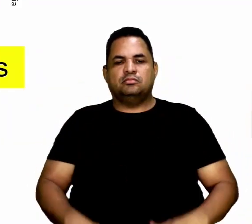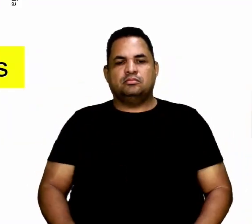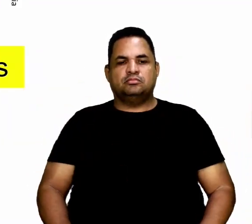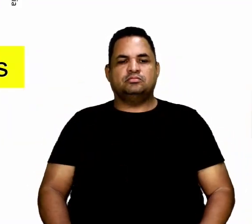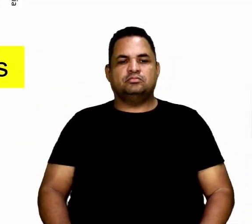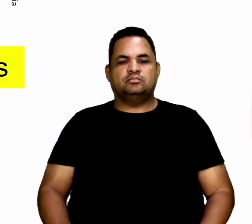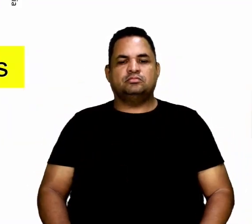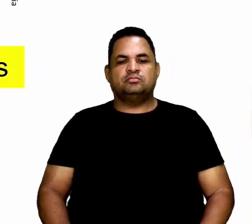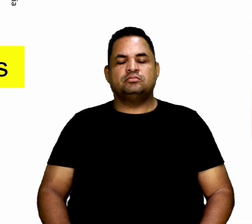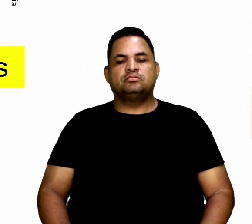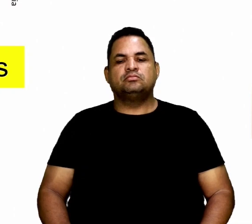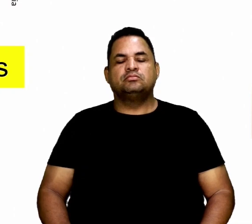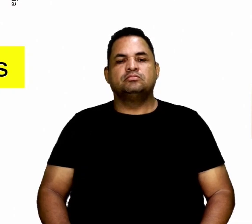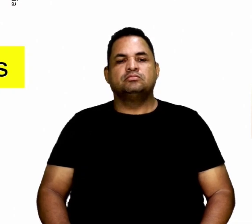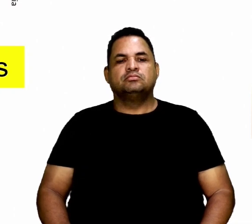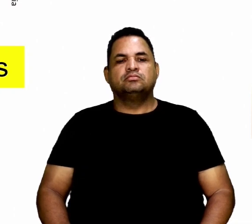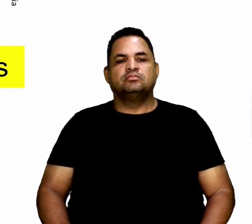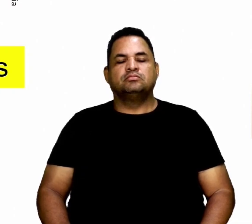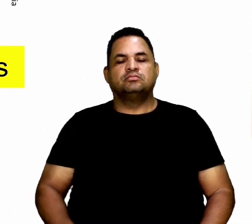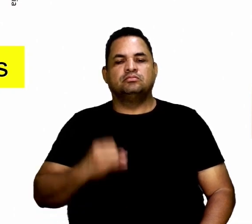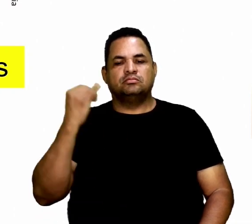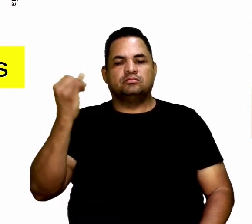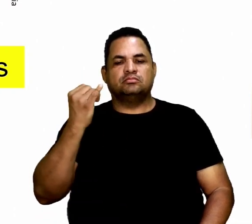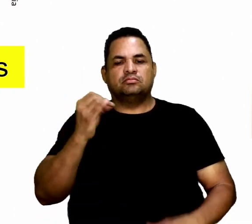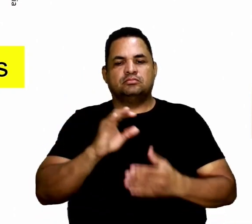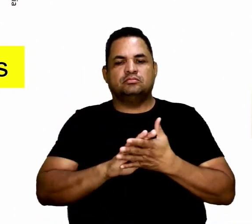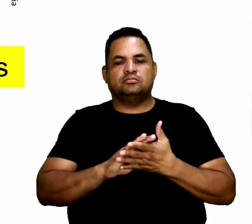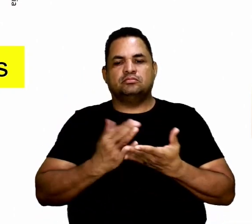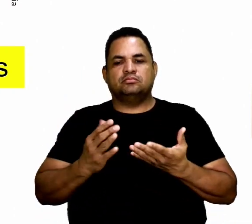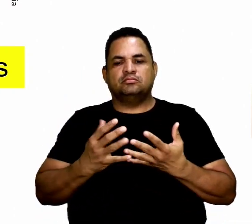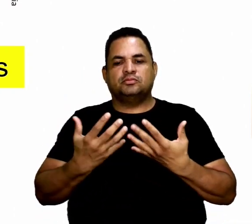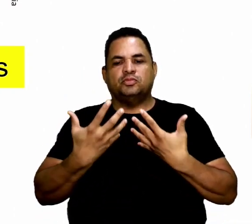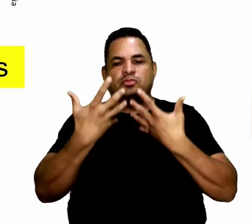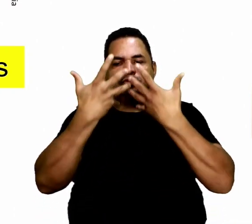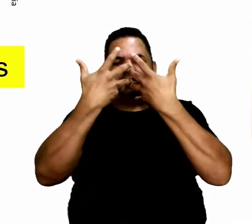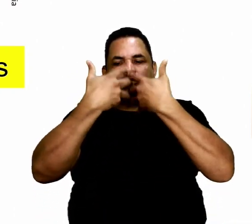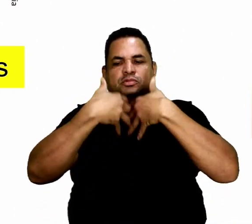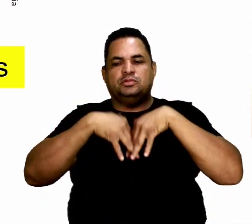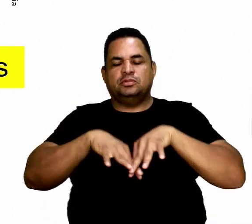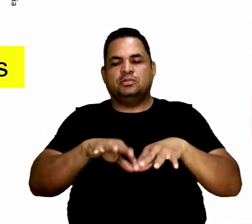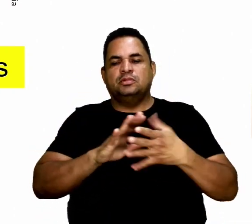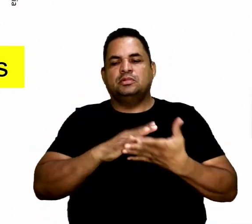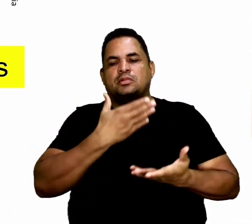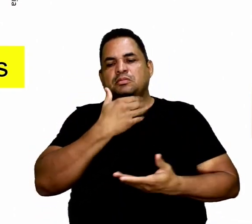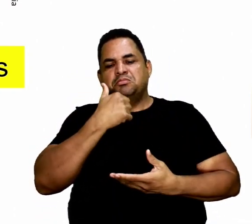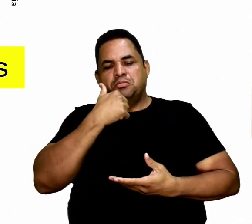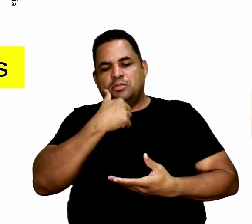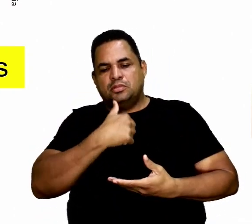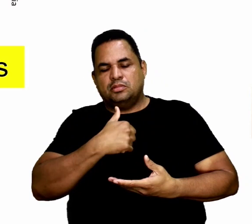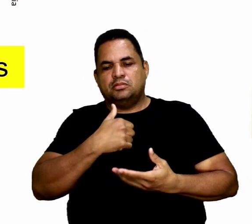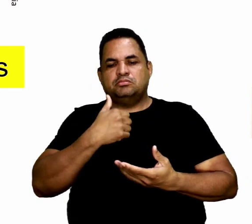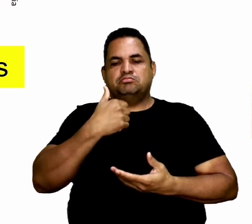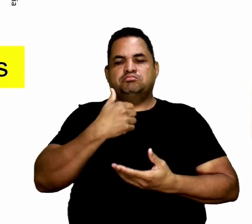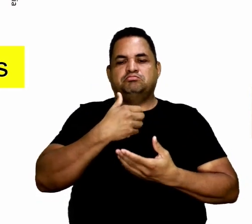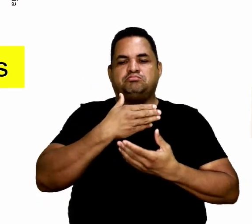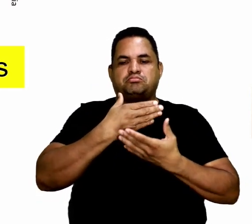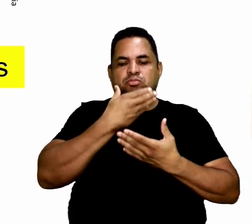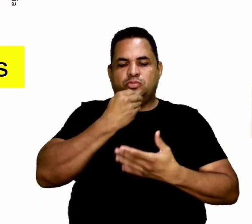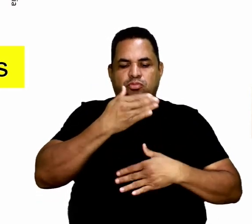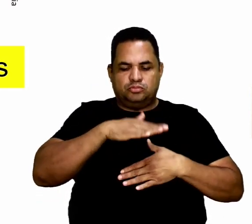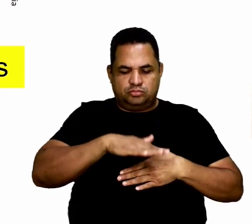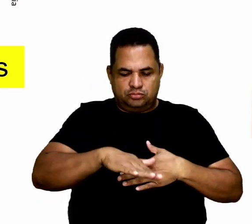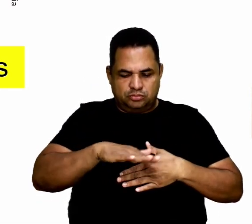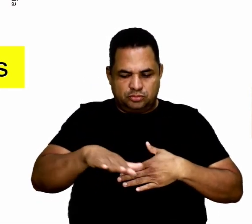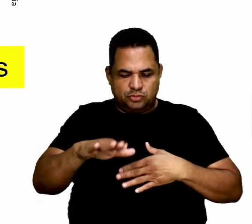Importantíssimos para nosso metabolismo e o diferenciamento, né, de menino, menina na parte ali da puberdade. Exatamente. Então